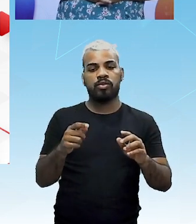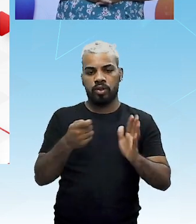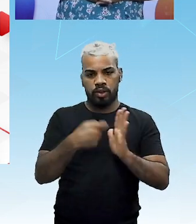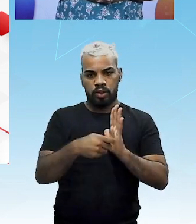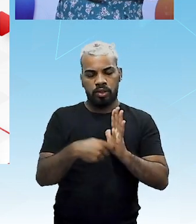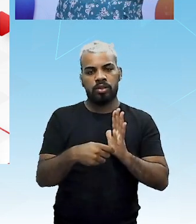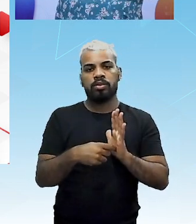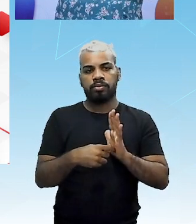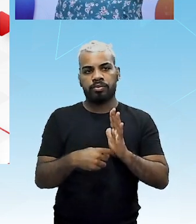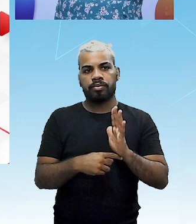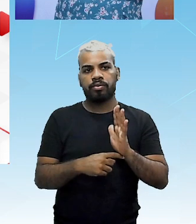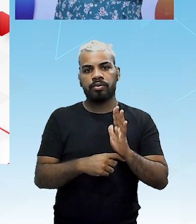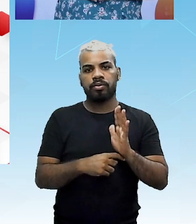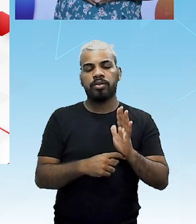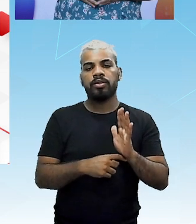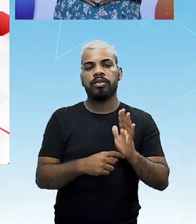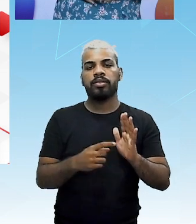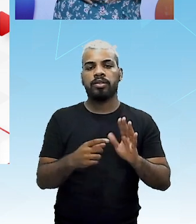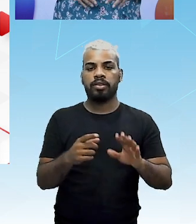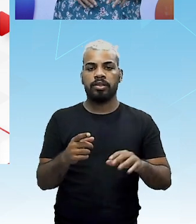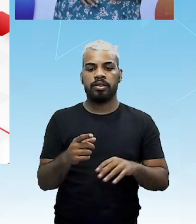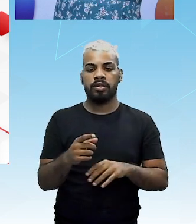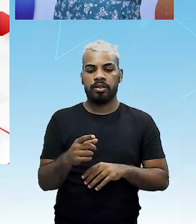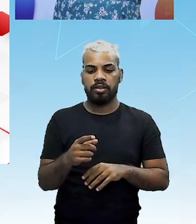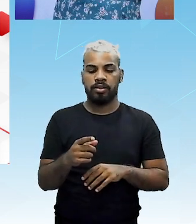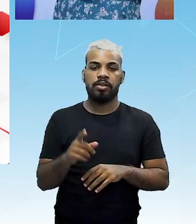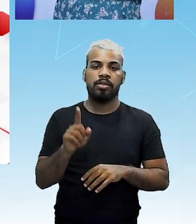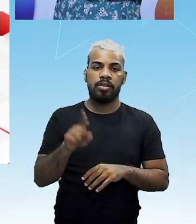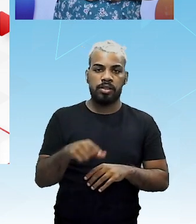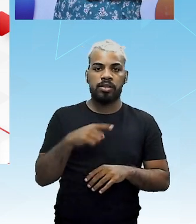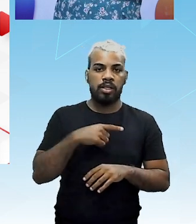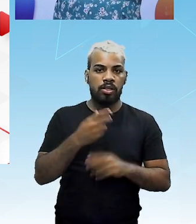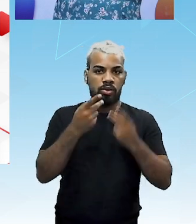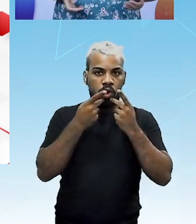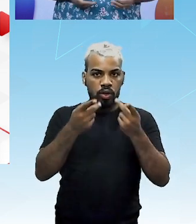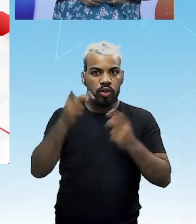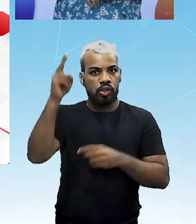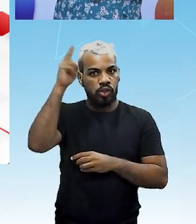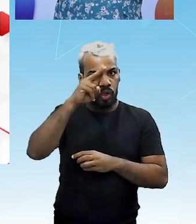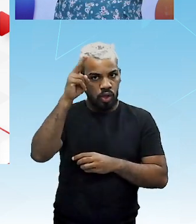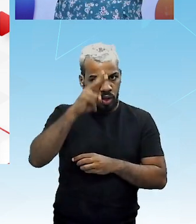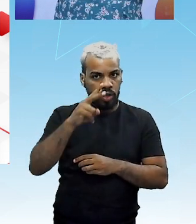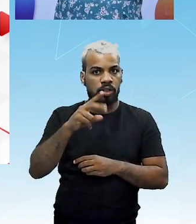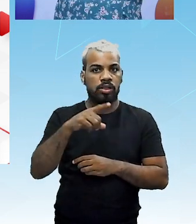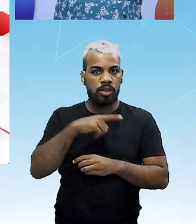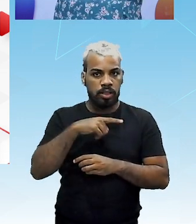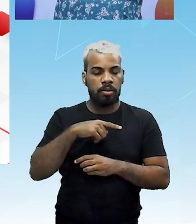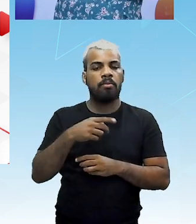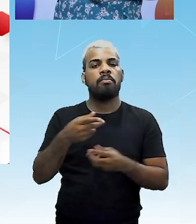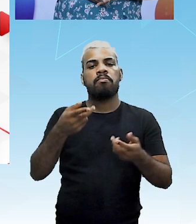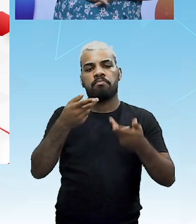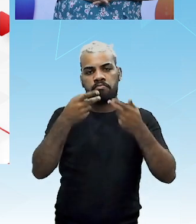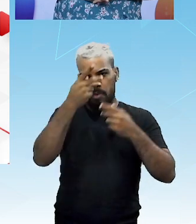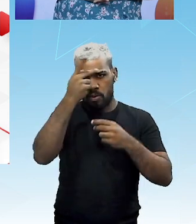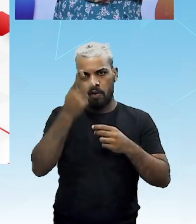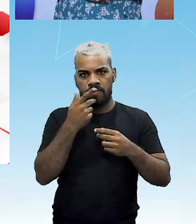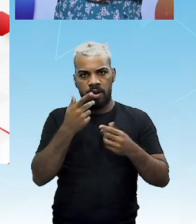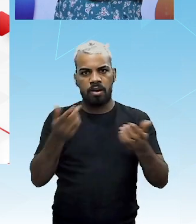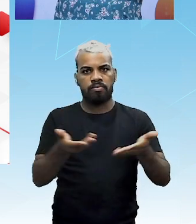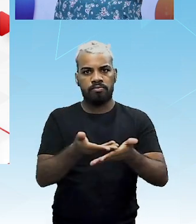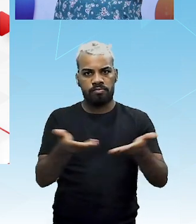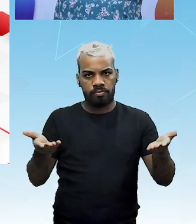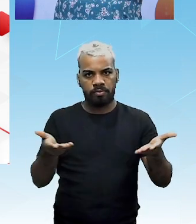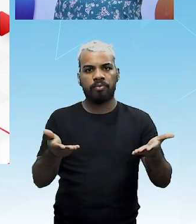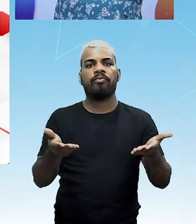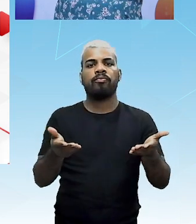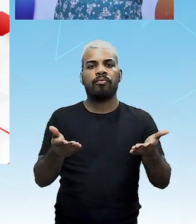escrito, tem ali uma filmagem, mas ele está contando uma história, que tem um espaço, que tem pessoas envolvidas, que são os personagens, e que